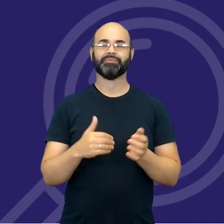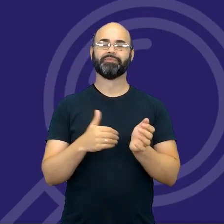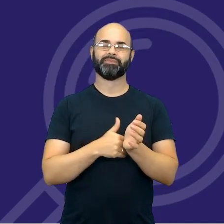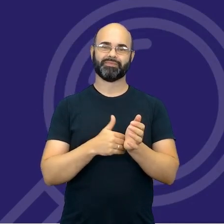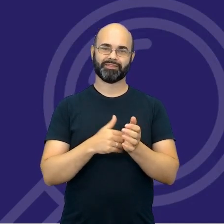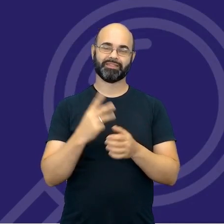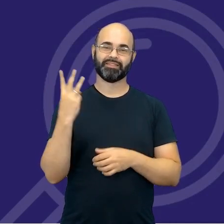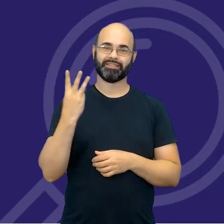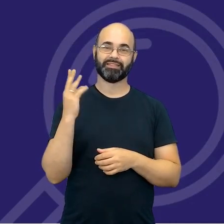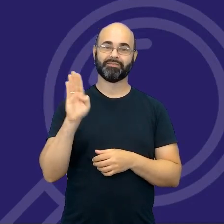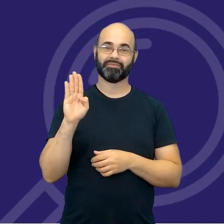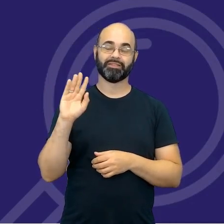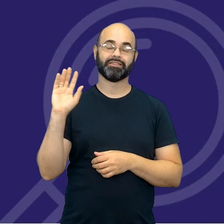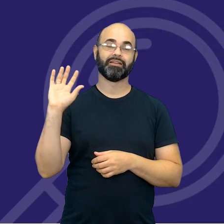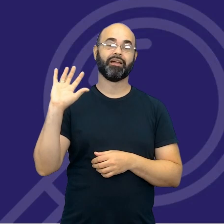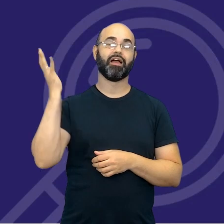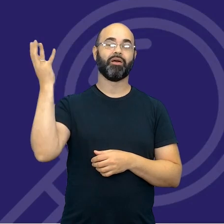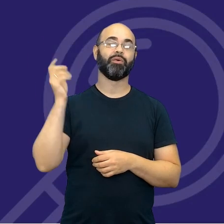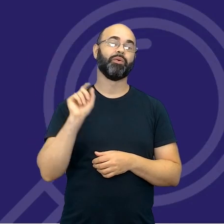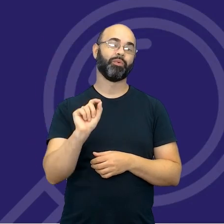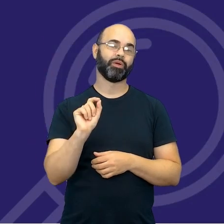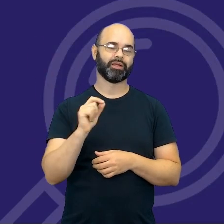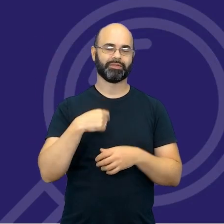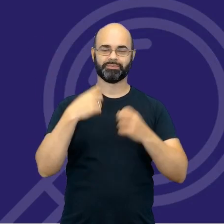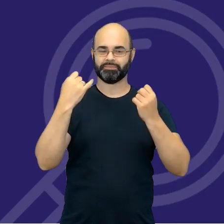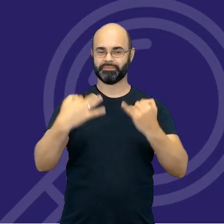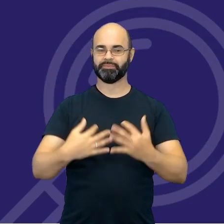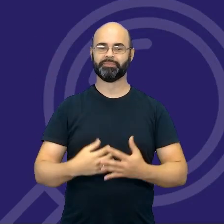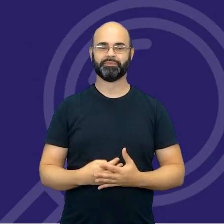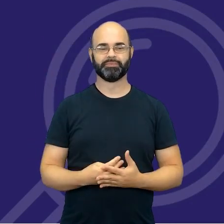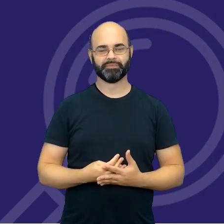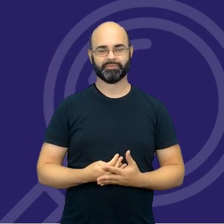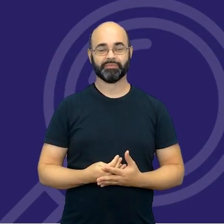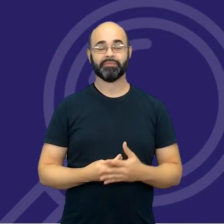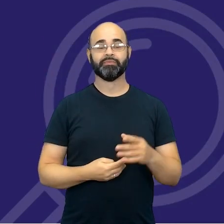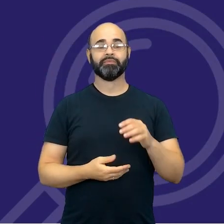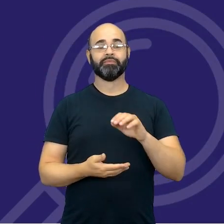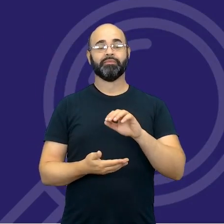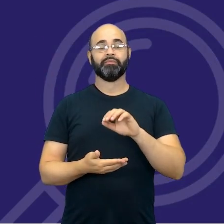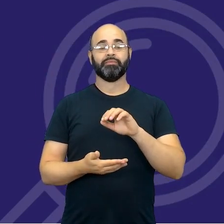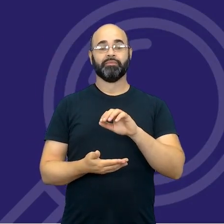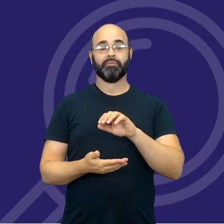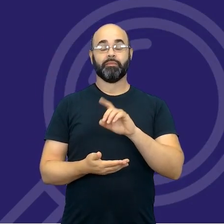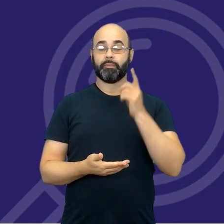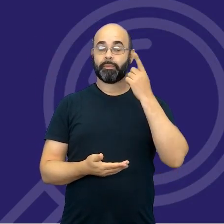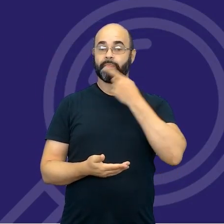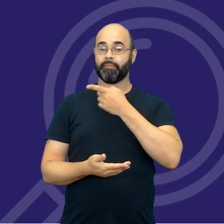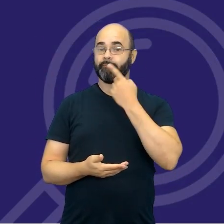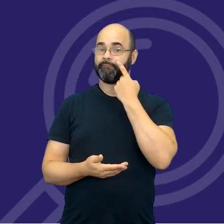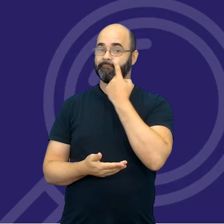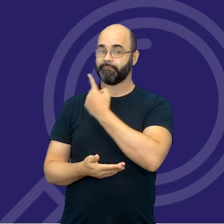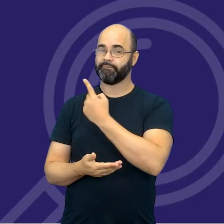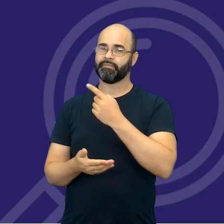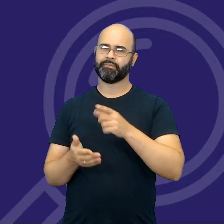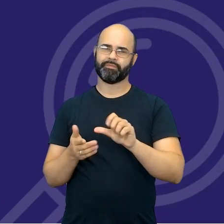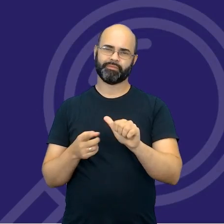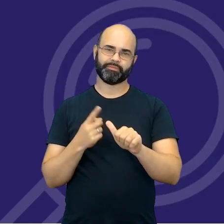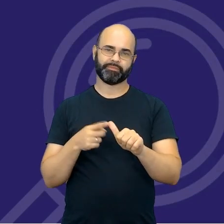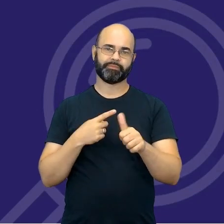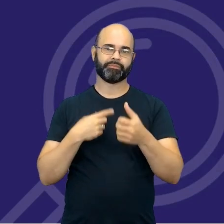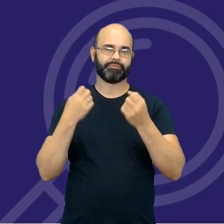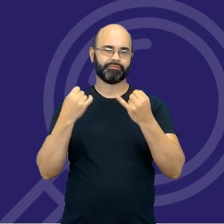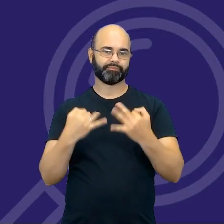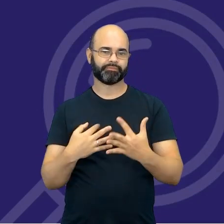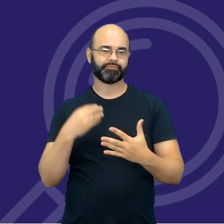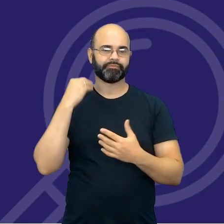esse objetivo proposto, né, no 1, já que essa atividade conversa com a habilidade em questão, que é explicar o funcionamento de